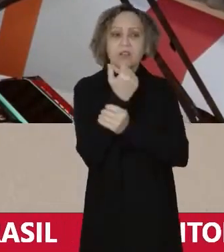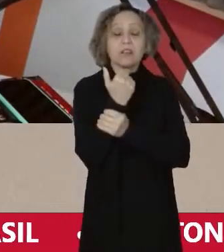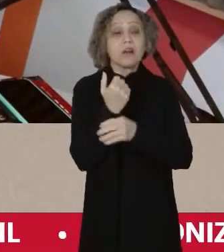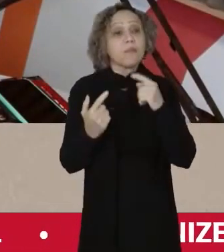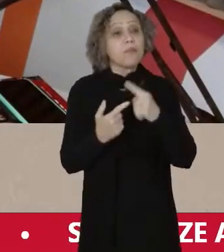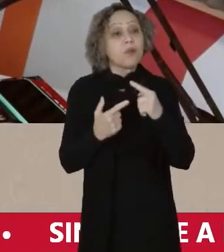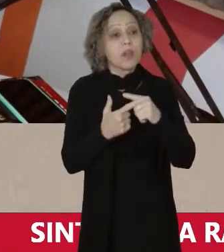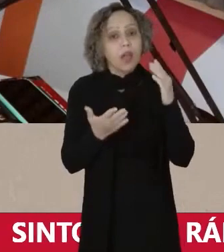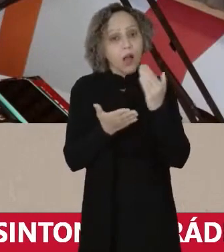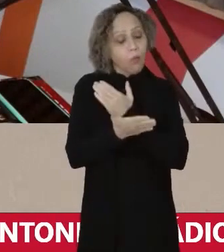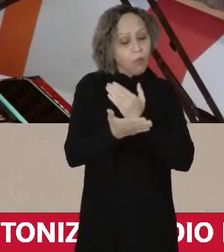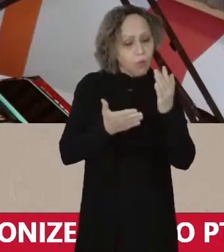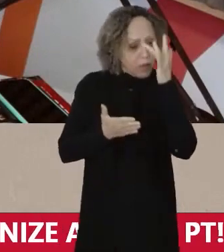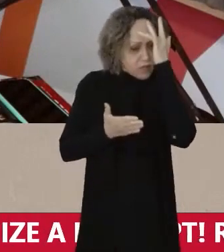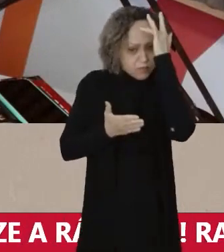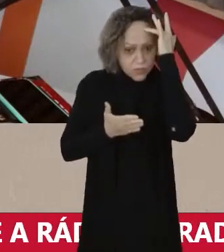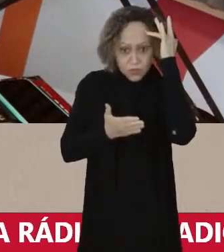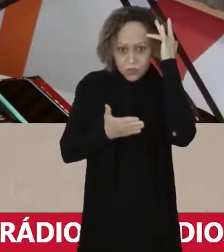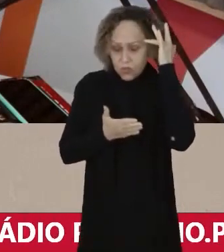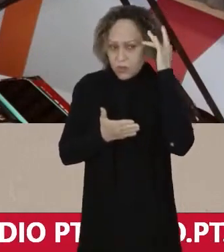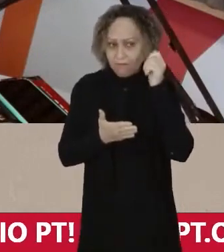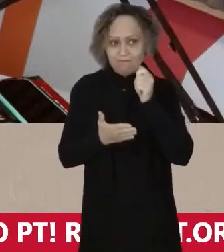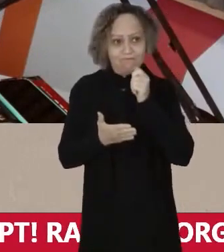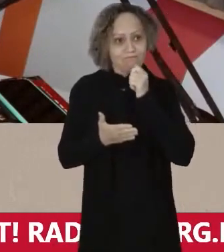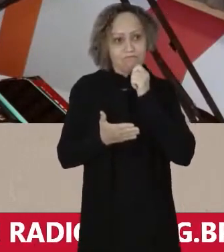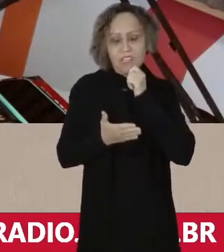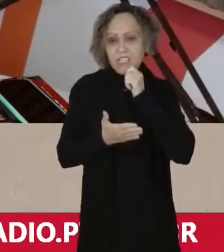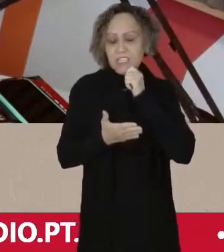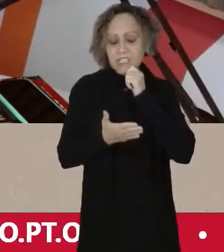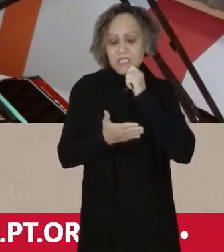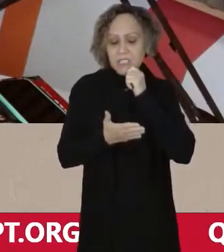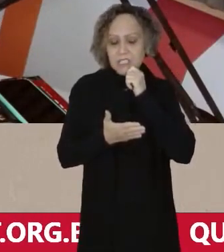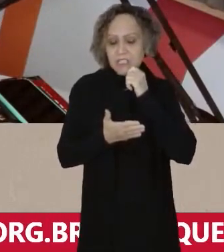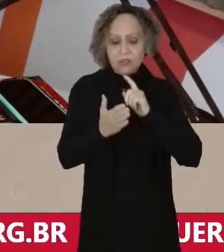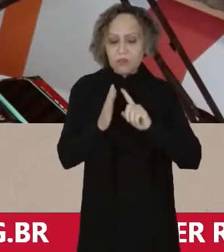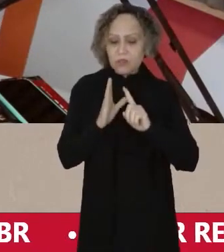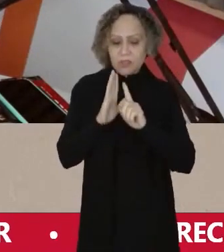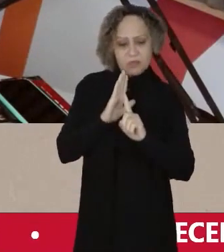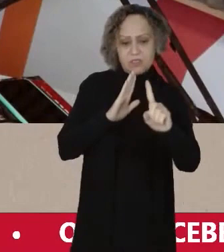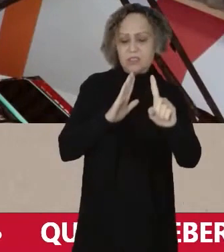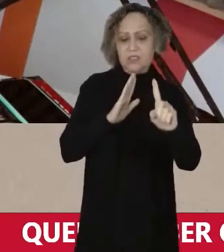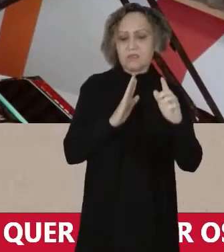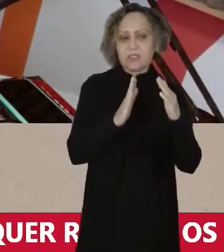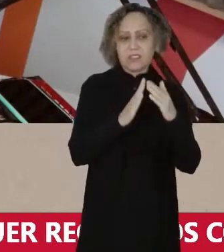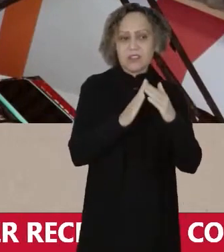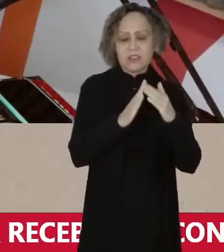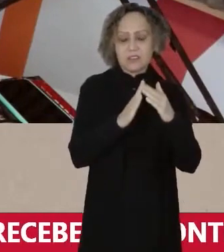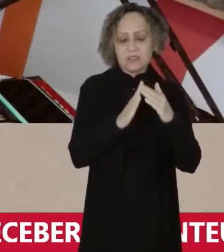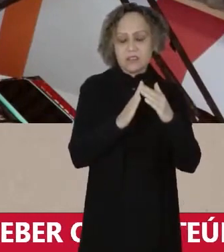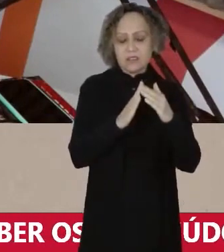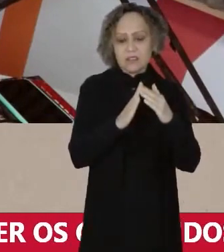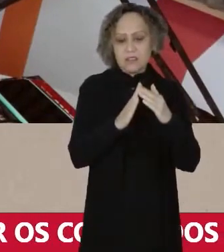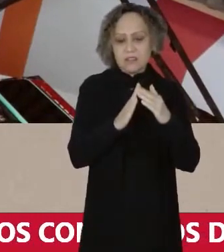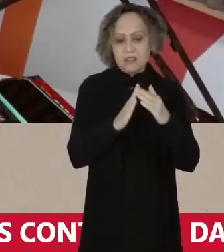os furtos, para o tráfico, mas sem É. alimento, é isso que vai dar. É uma